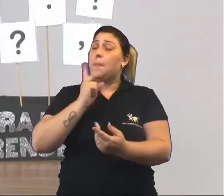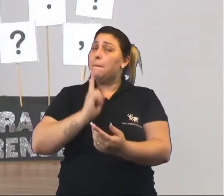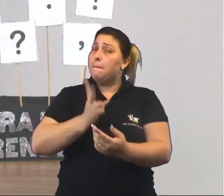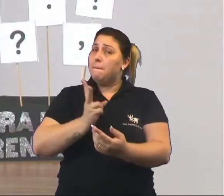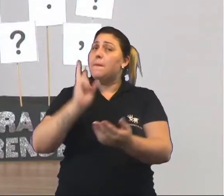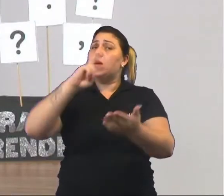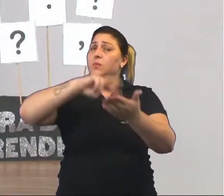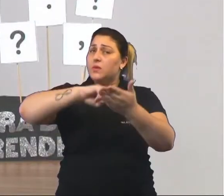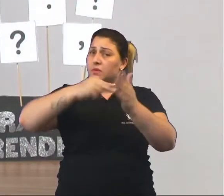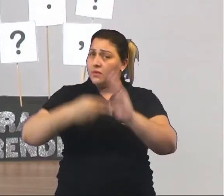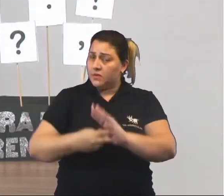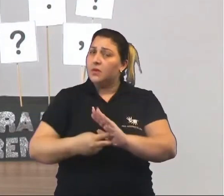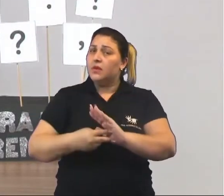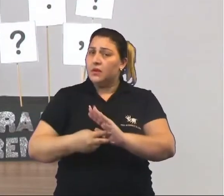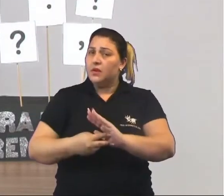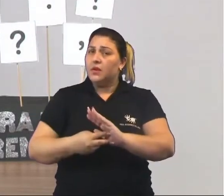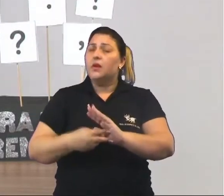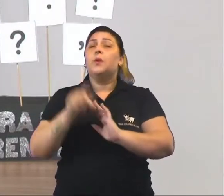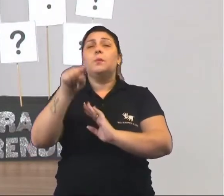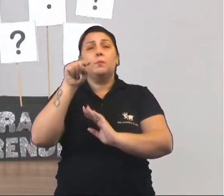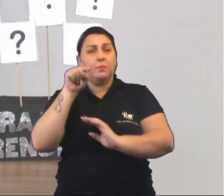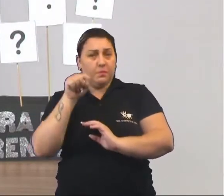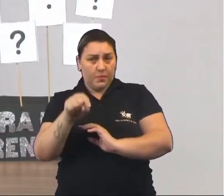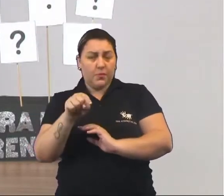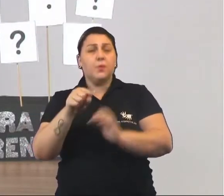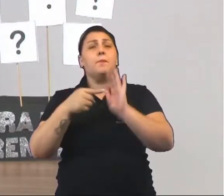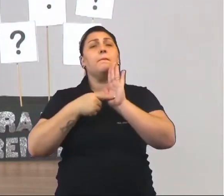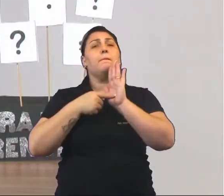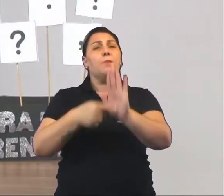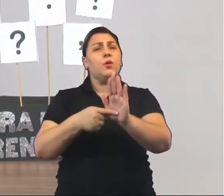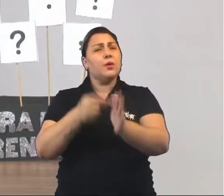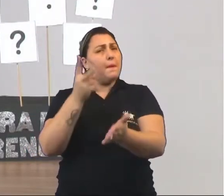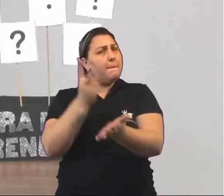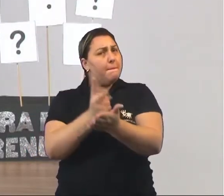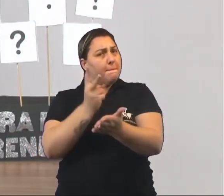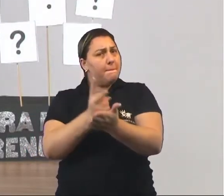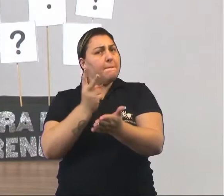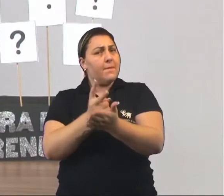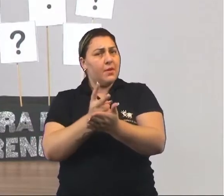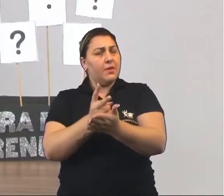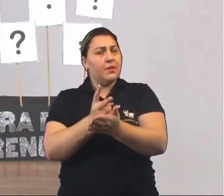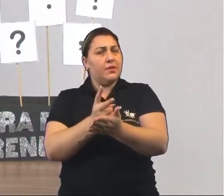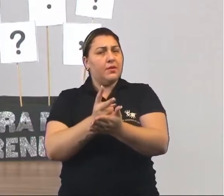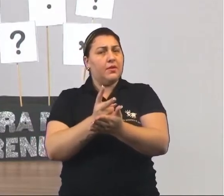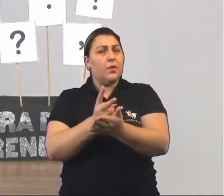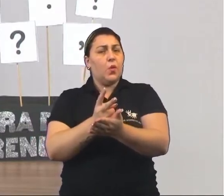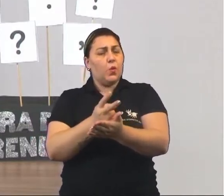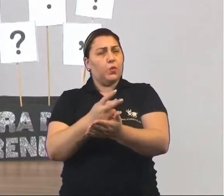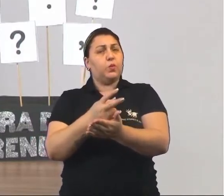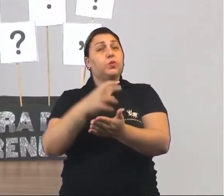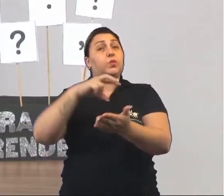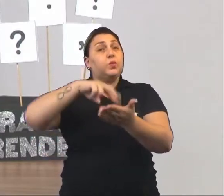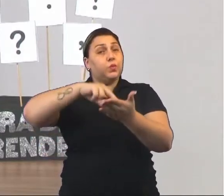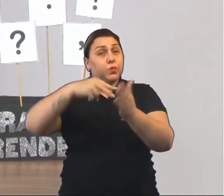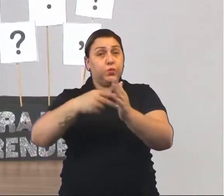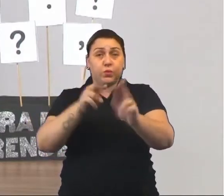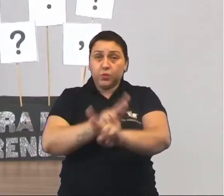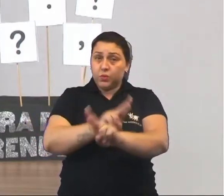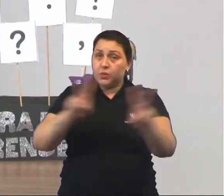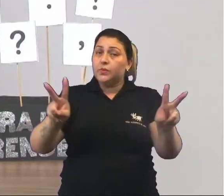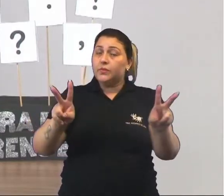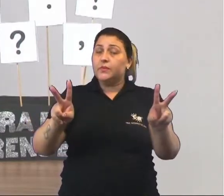mesmo sentido? Será que esse ponto está ali, ele expressa a mesma coisa? Ou será que o sentido é